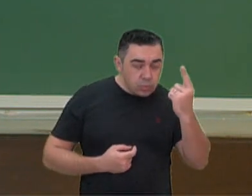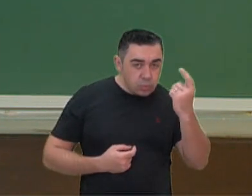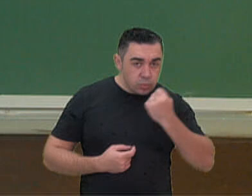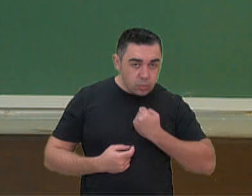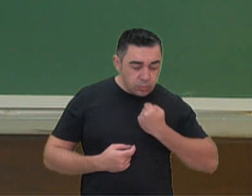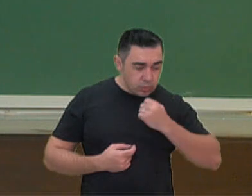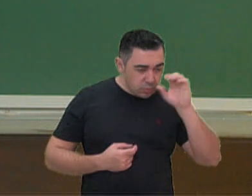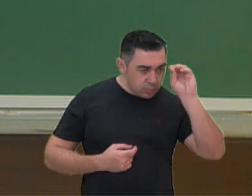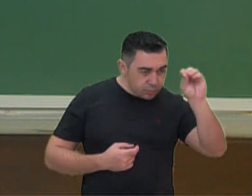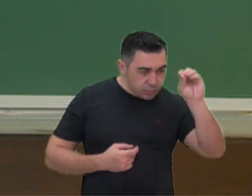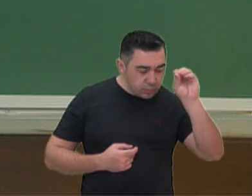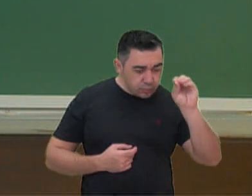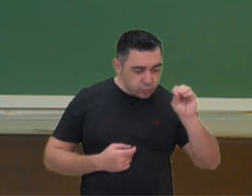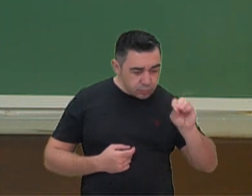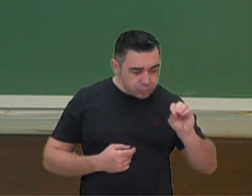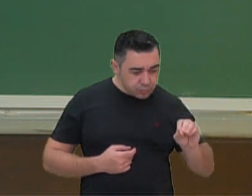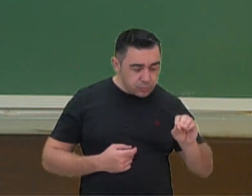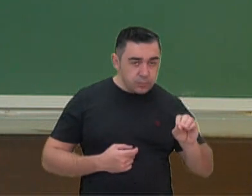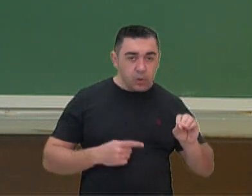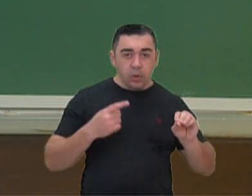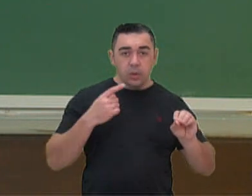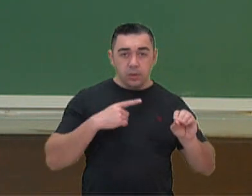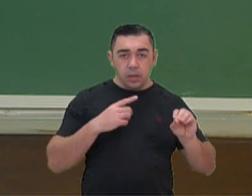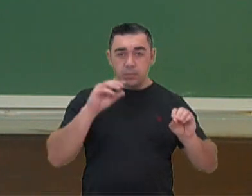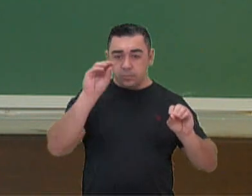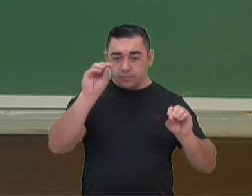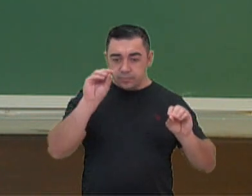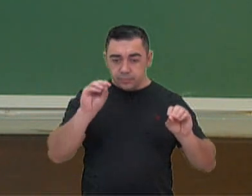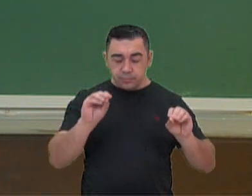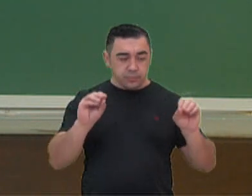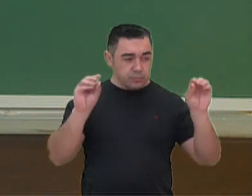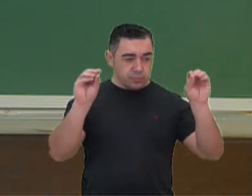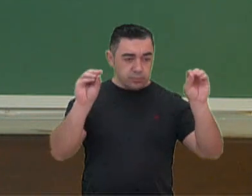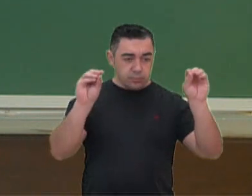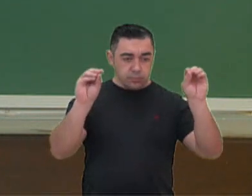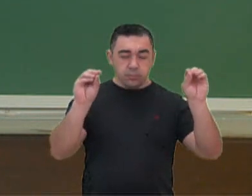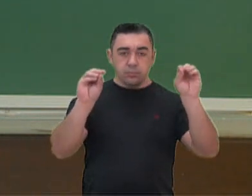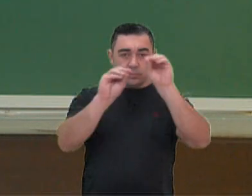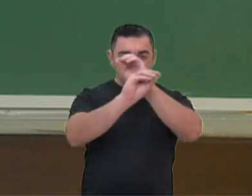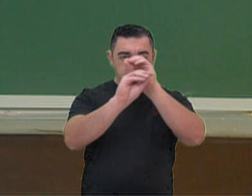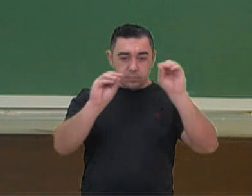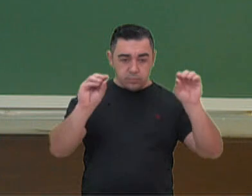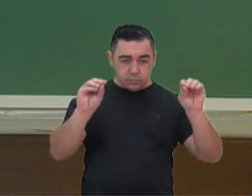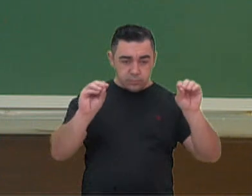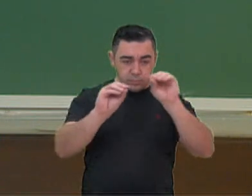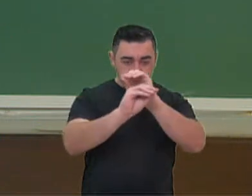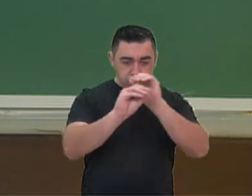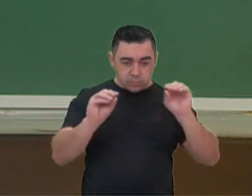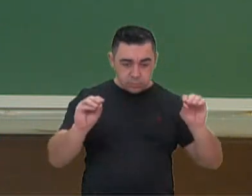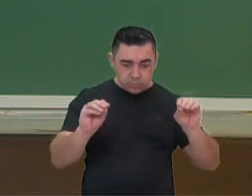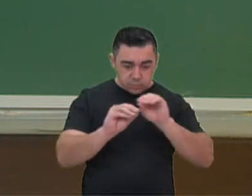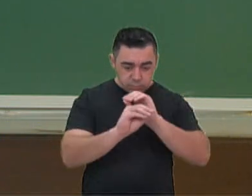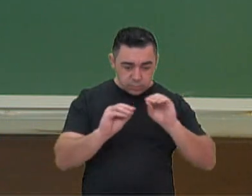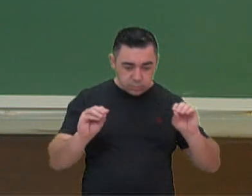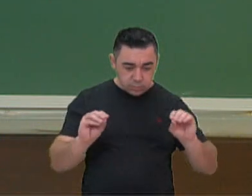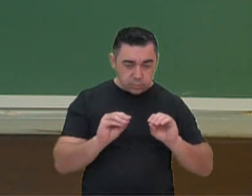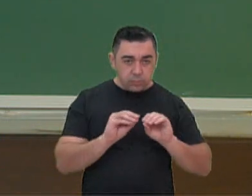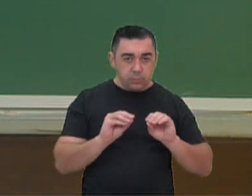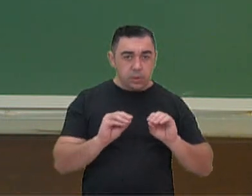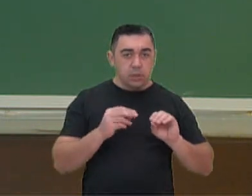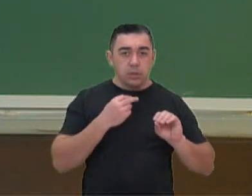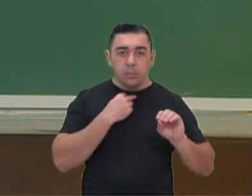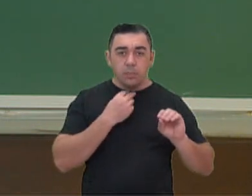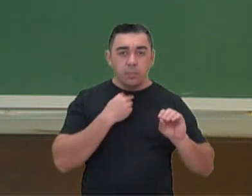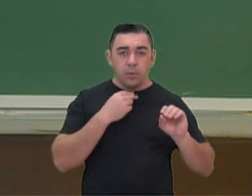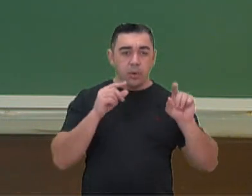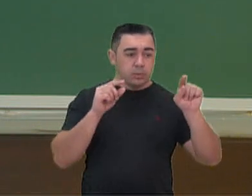olhar. Porque aí, dependendo de onde ele está definido, pode ser que a função mesmo quadrática seja sobrejetora. Por isso que a gente